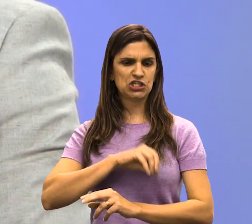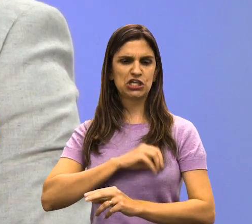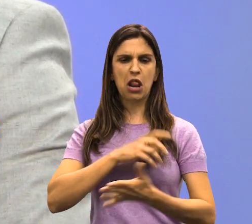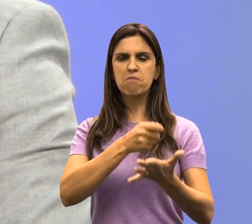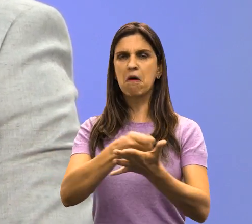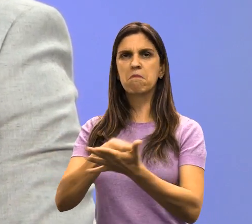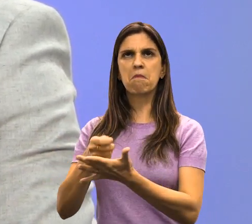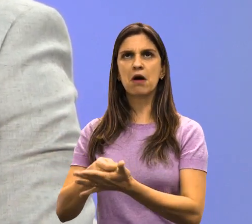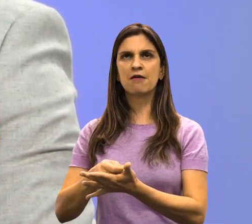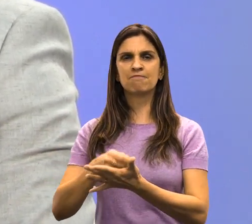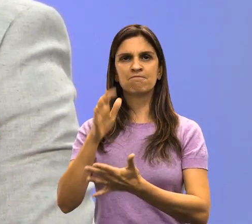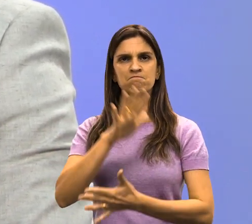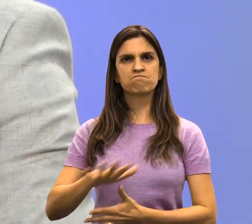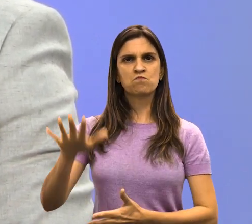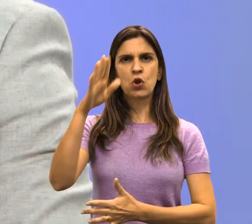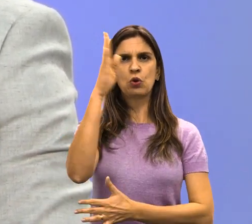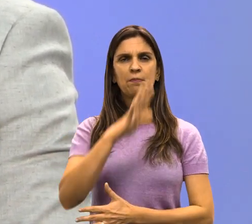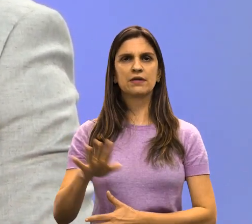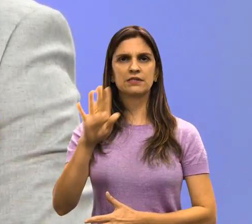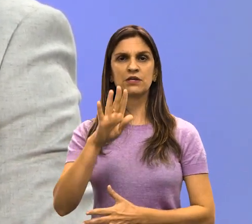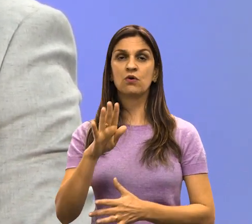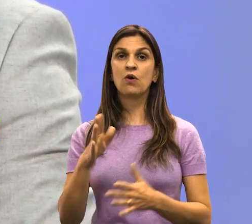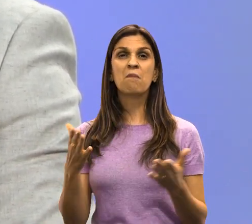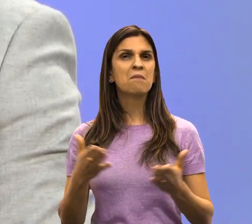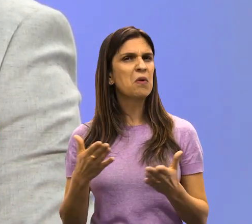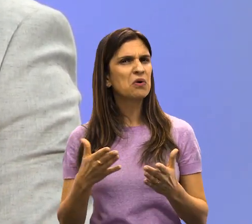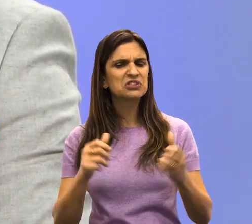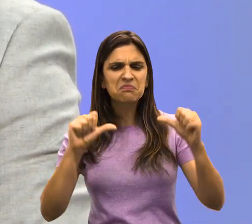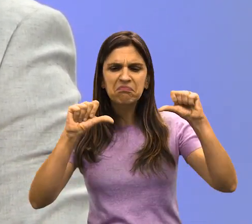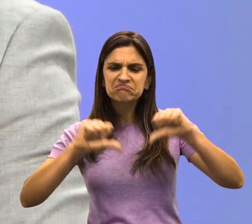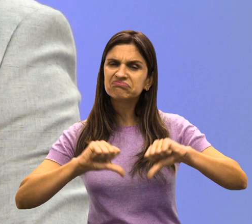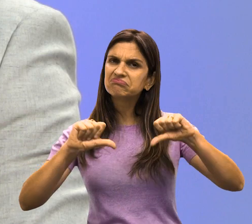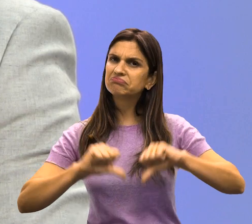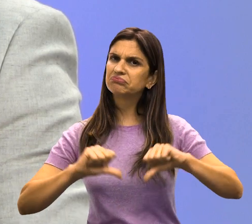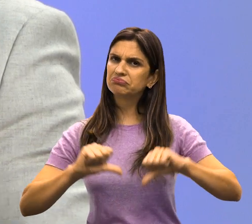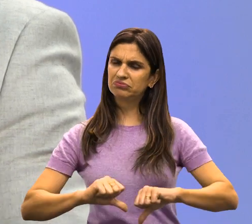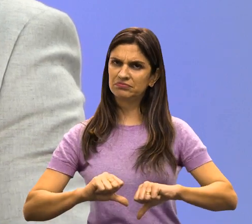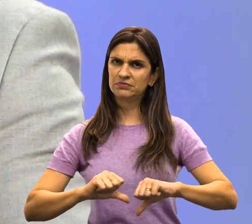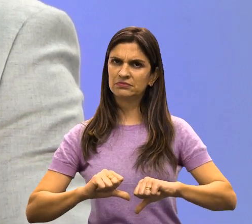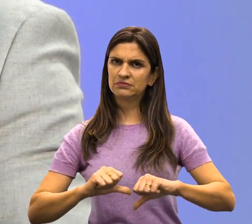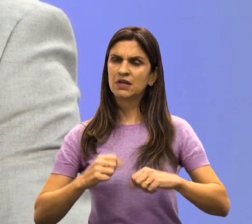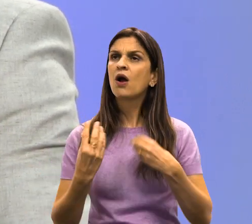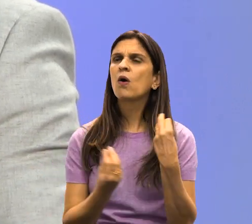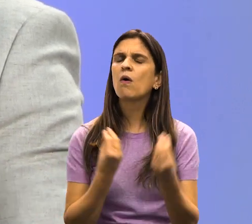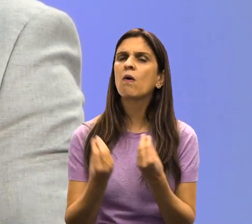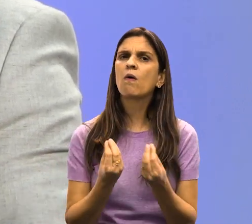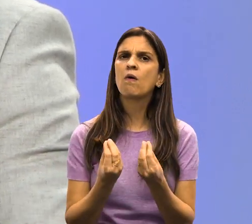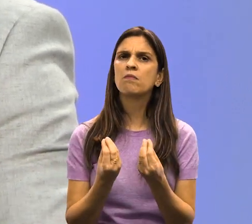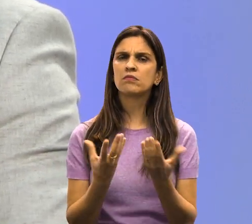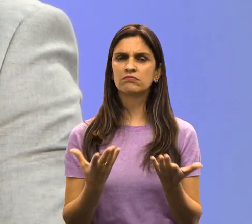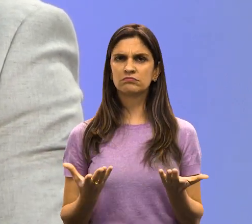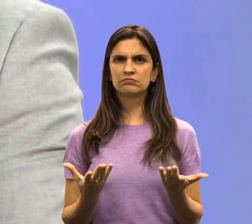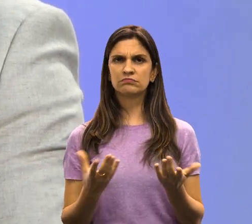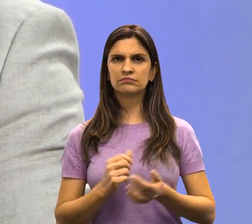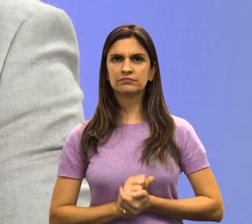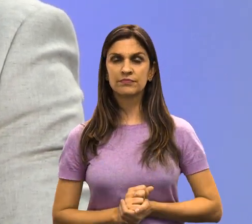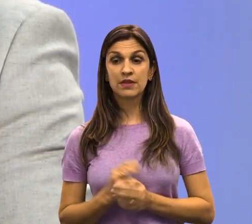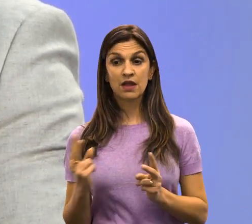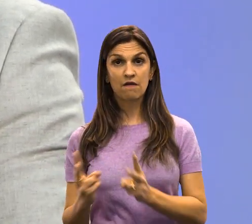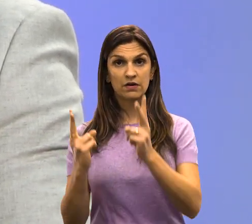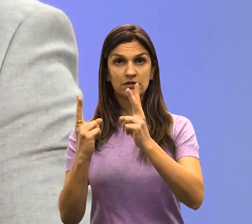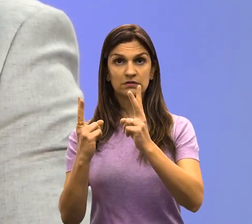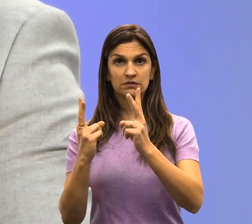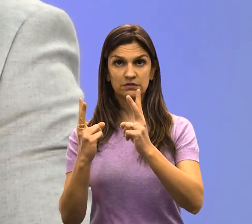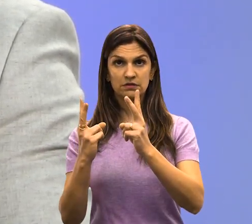dos piores salários de professores. Aí você diz, mas como assim? O que tem a ver? A